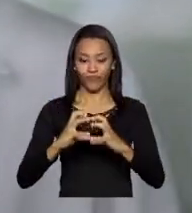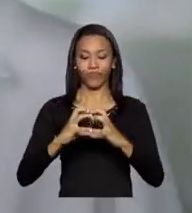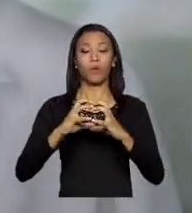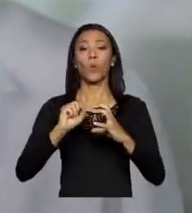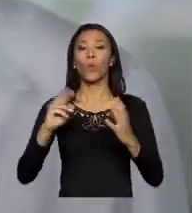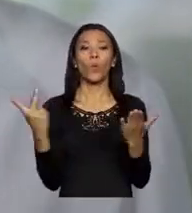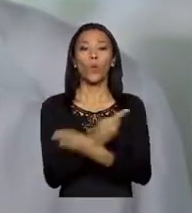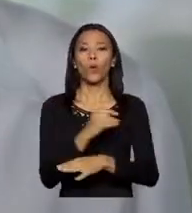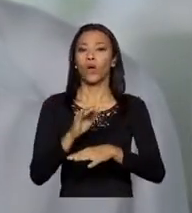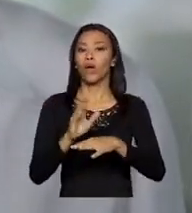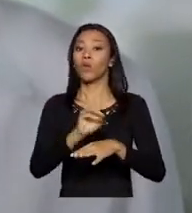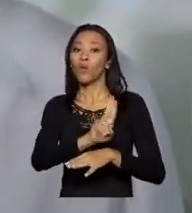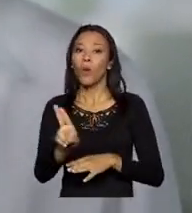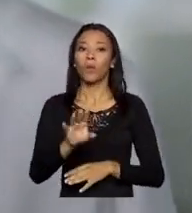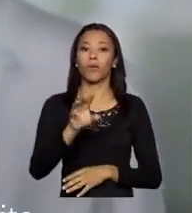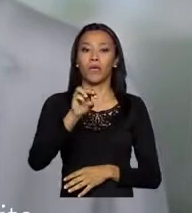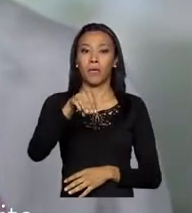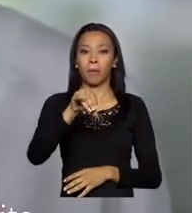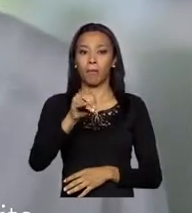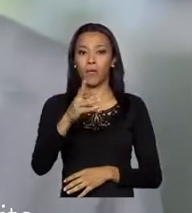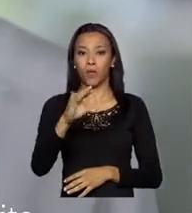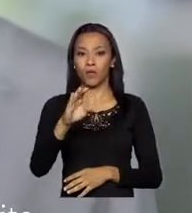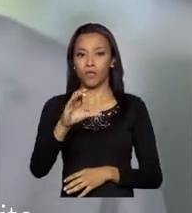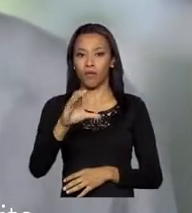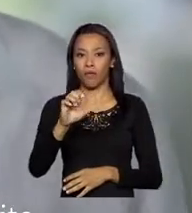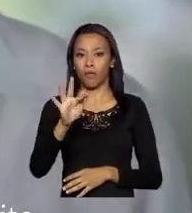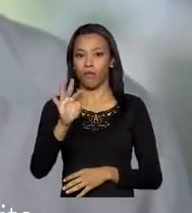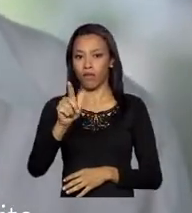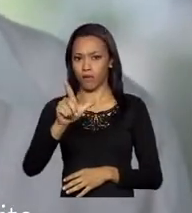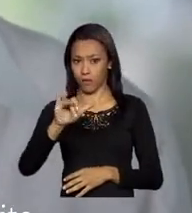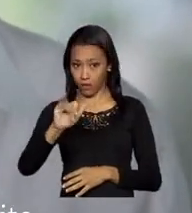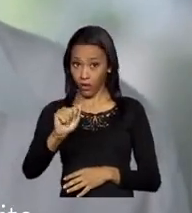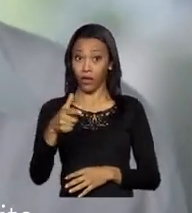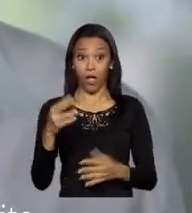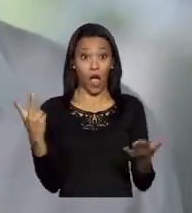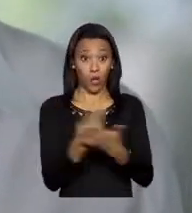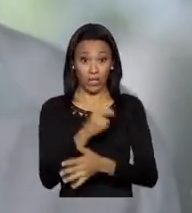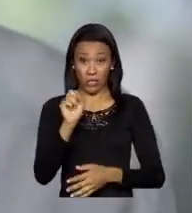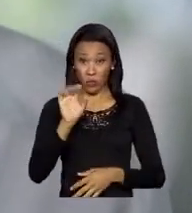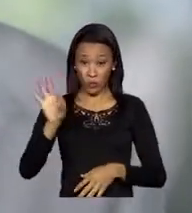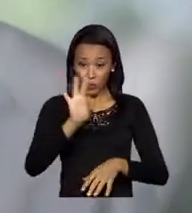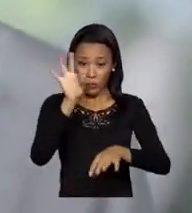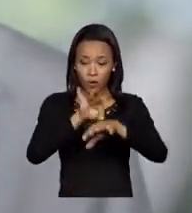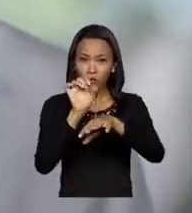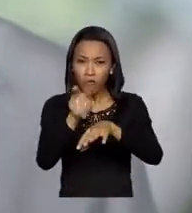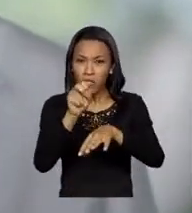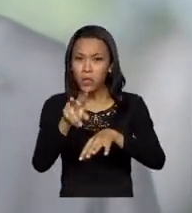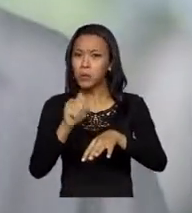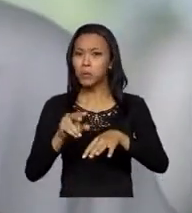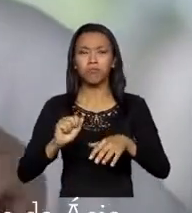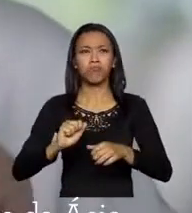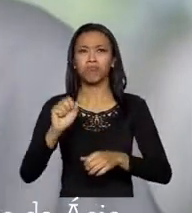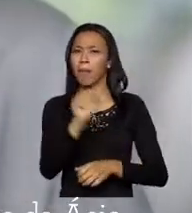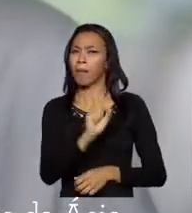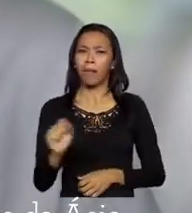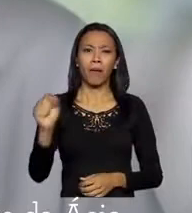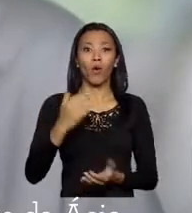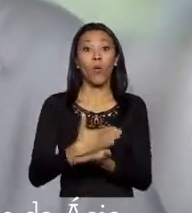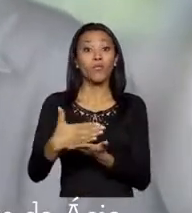causando a microcefalia o vírus Zika transmitido pelo mosquito não tem nacionalidade